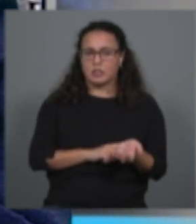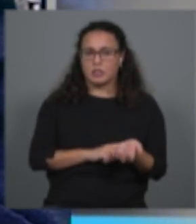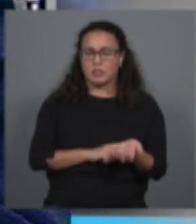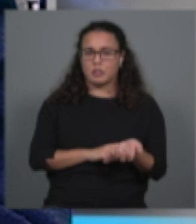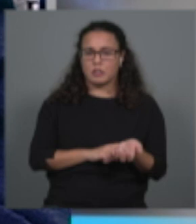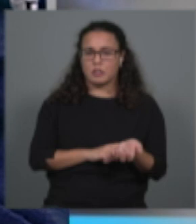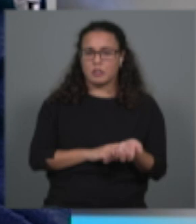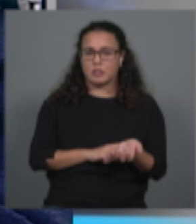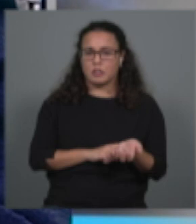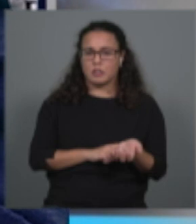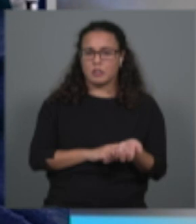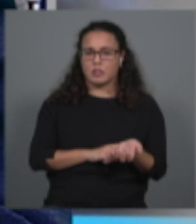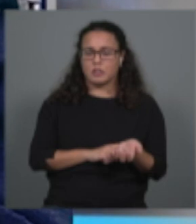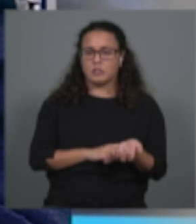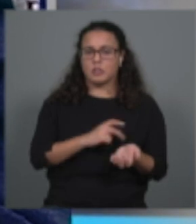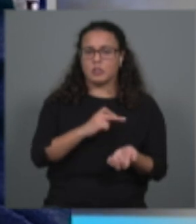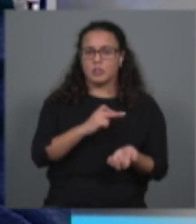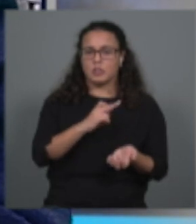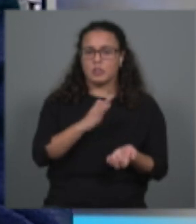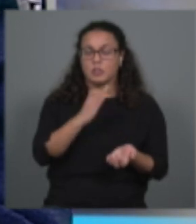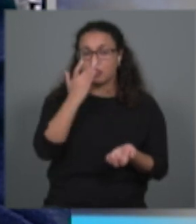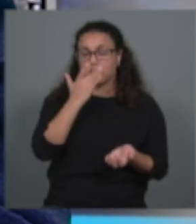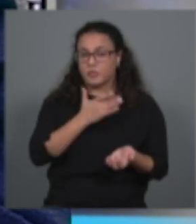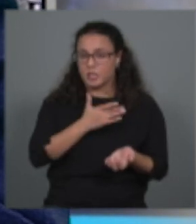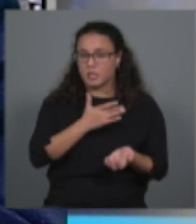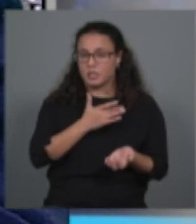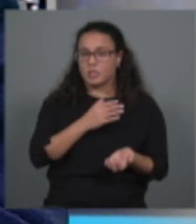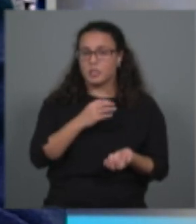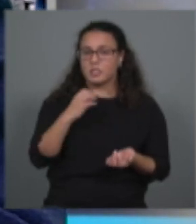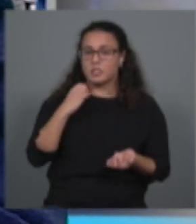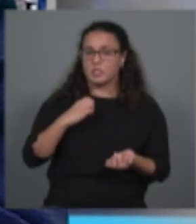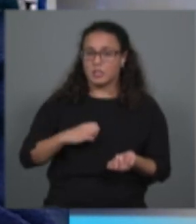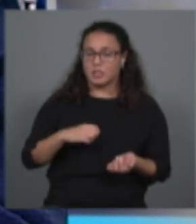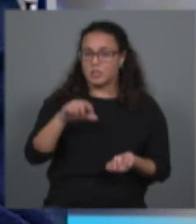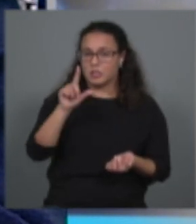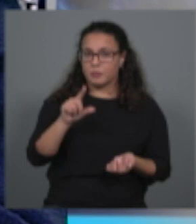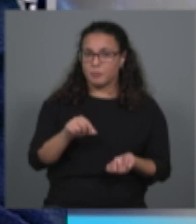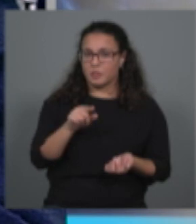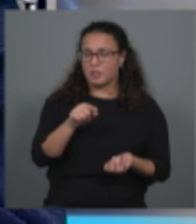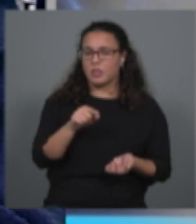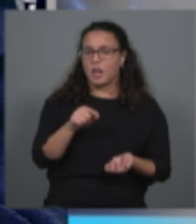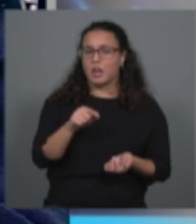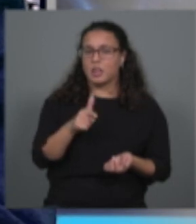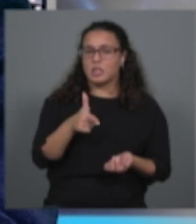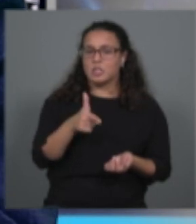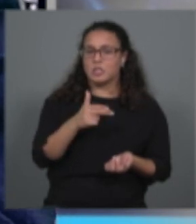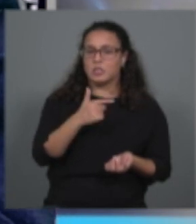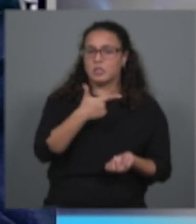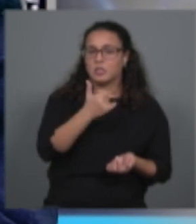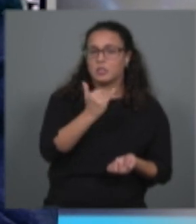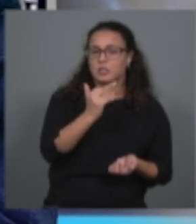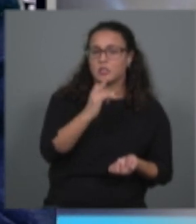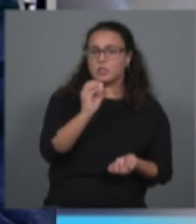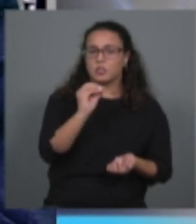há tiroteios de vez em quando durante a noite, e eu acordo com o Padre Cruz sentir-se-ia lá